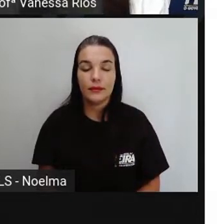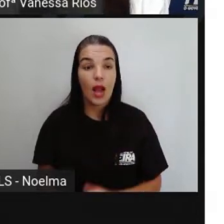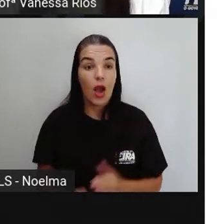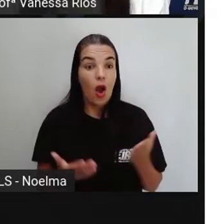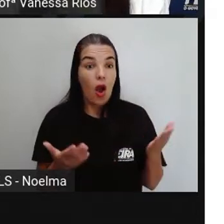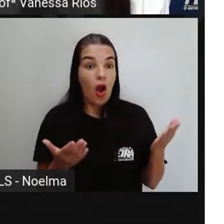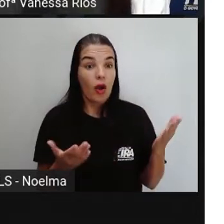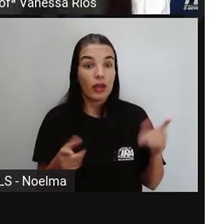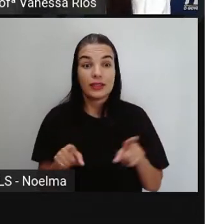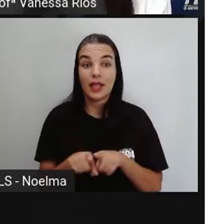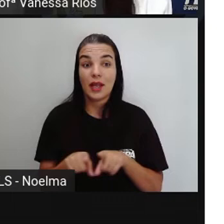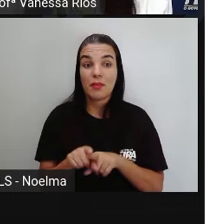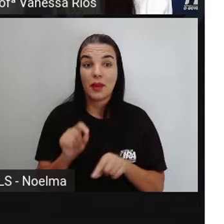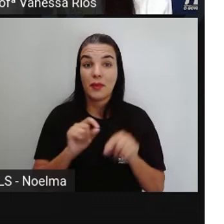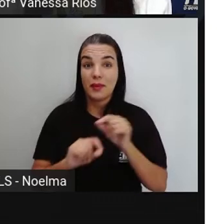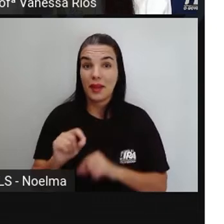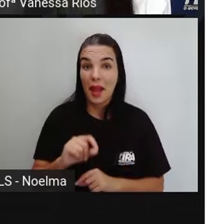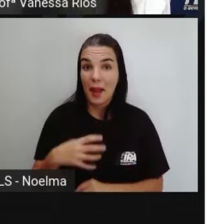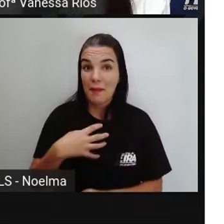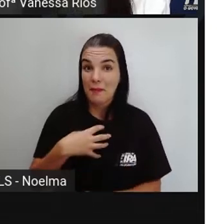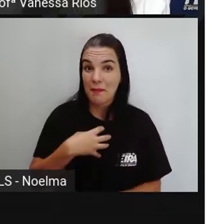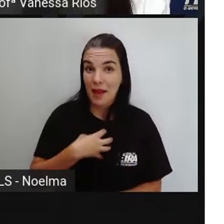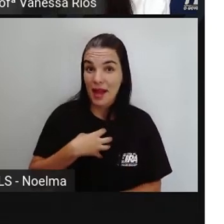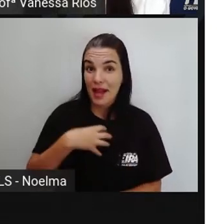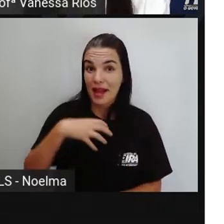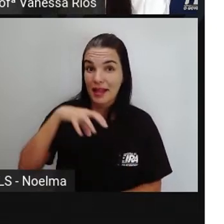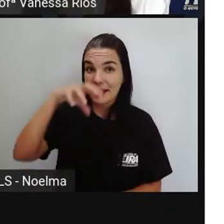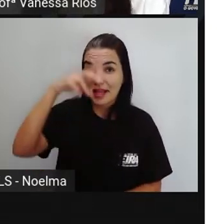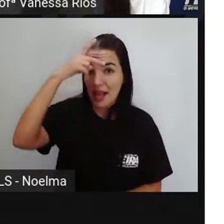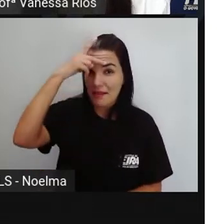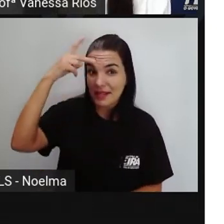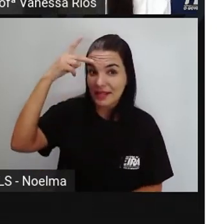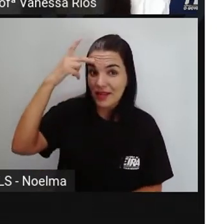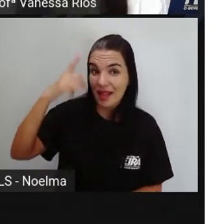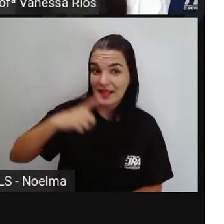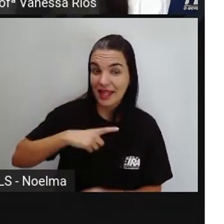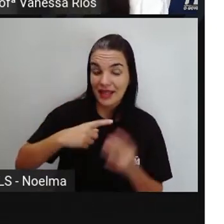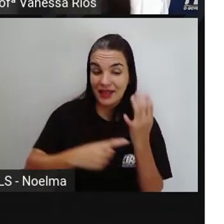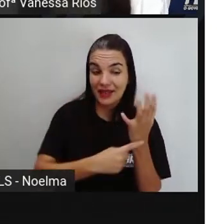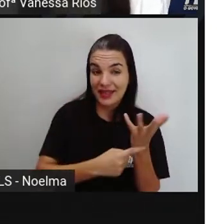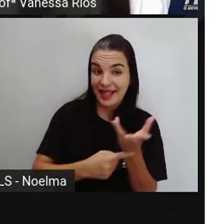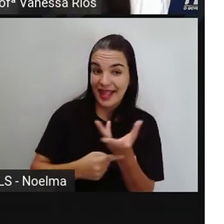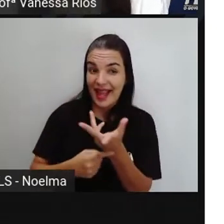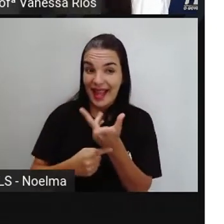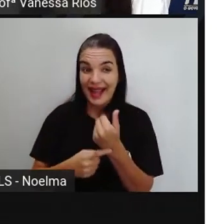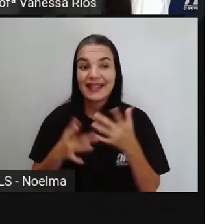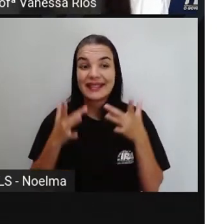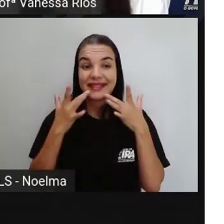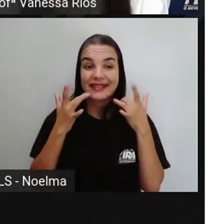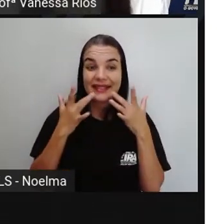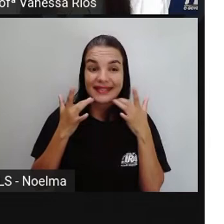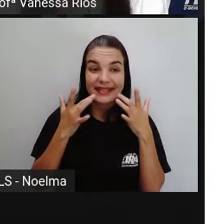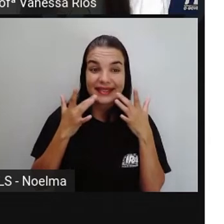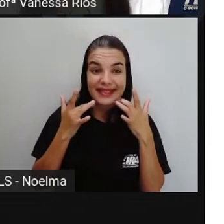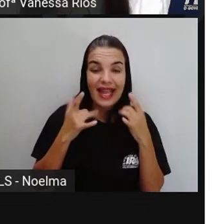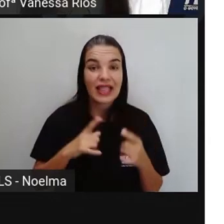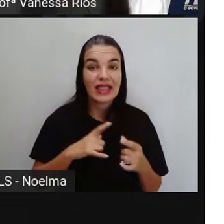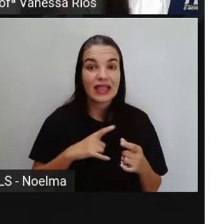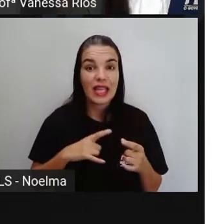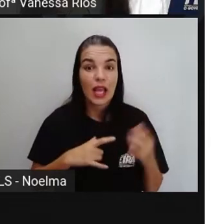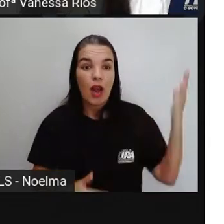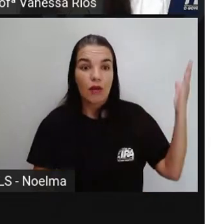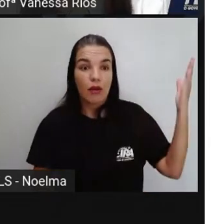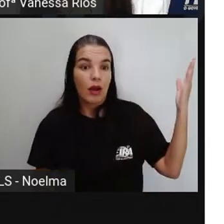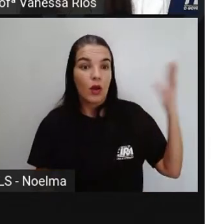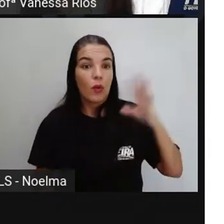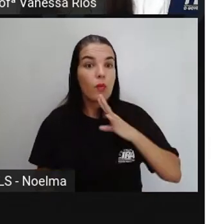Olha só, mas tem baiano no teatro também. No teatro baiano aí há várias peças